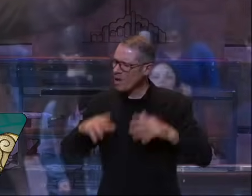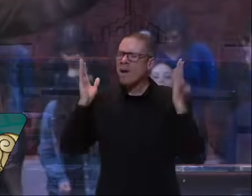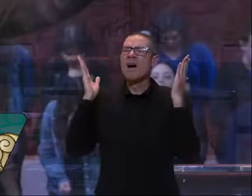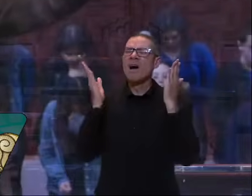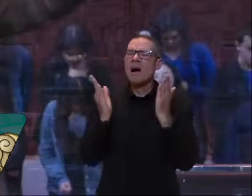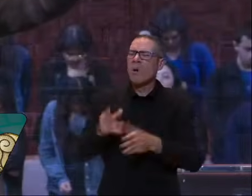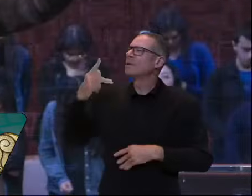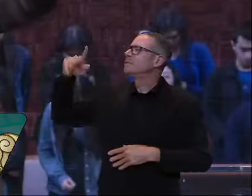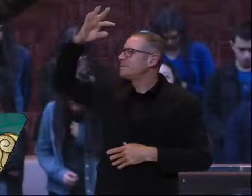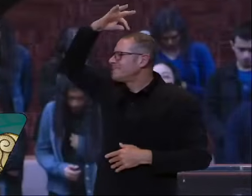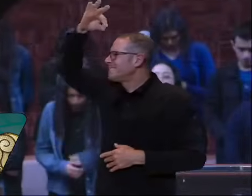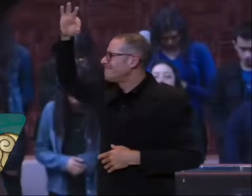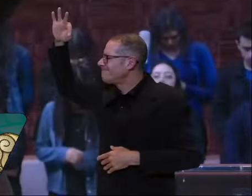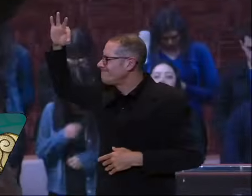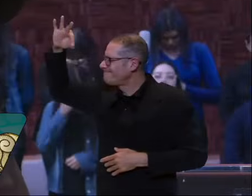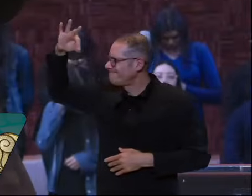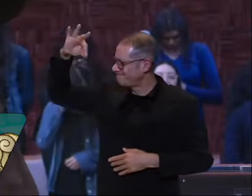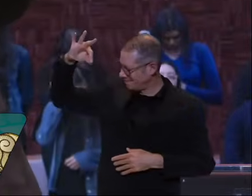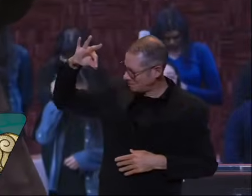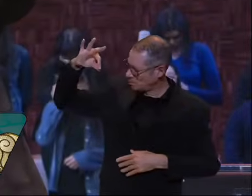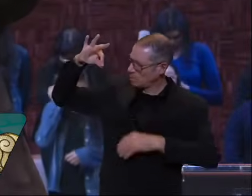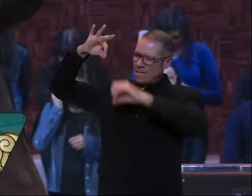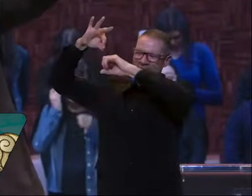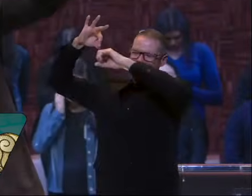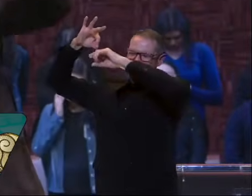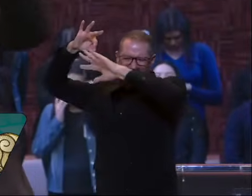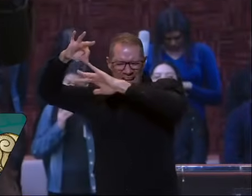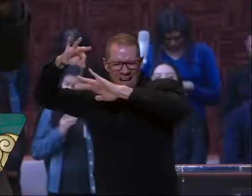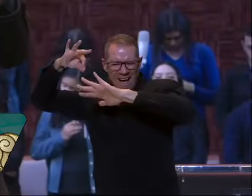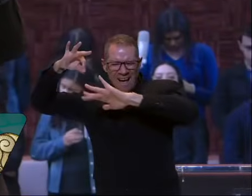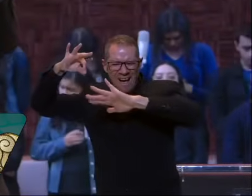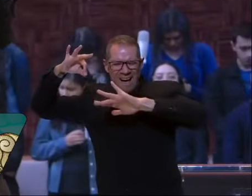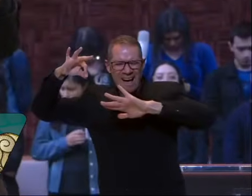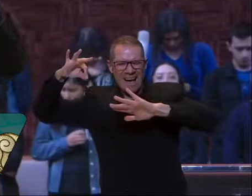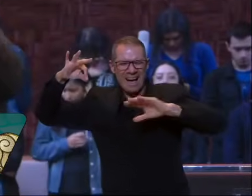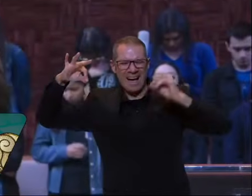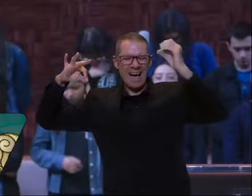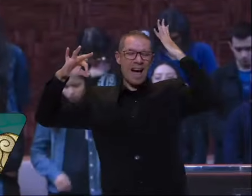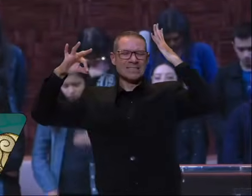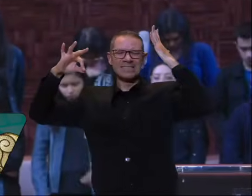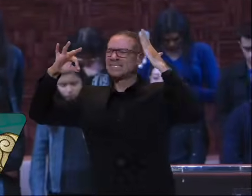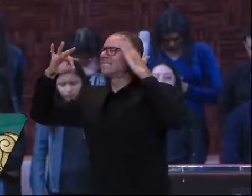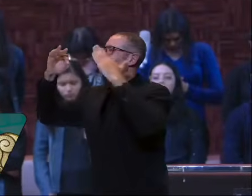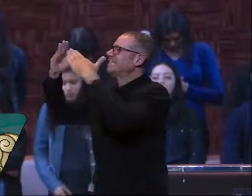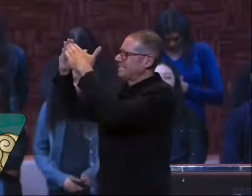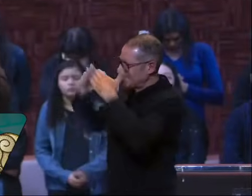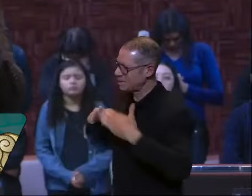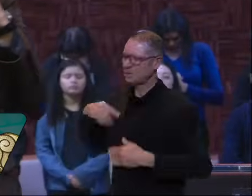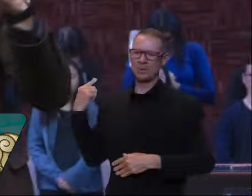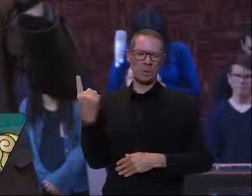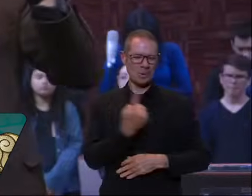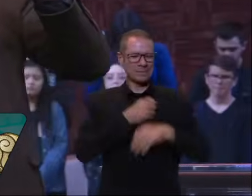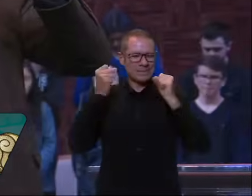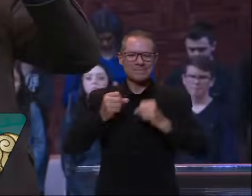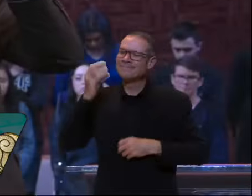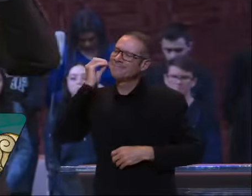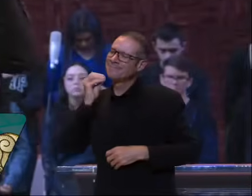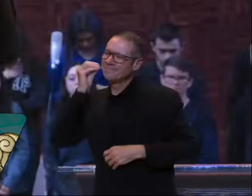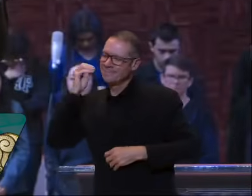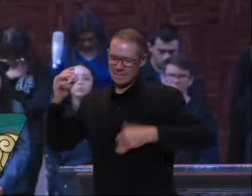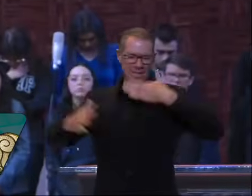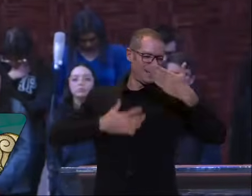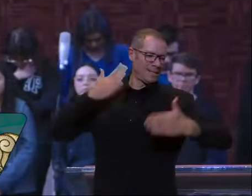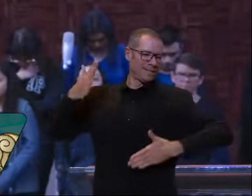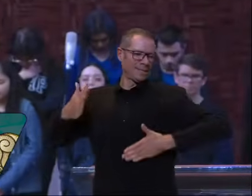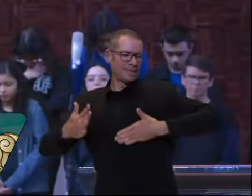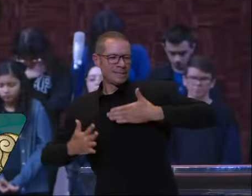teu Espírito derrame sim a tua graça, o teu favor sobre nós. Que possamos experimentar a